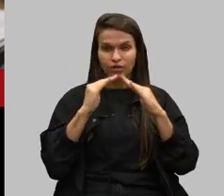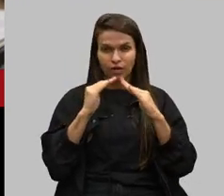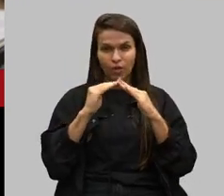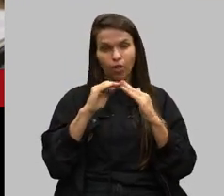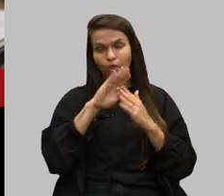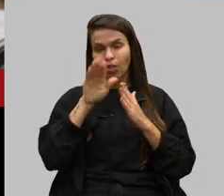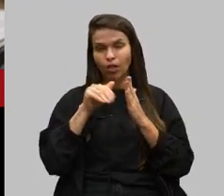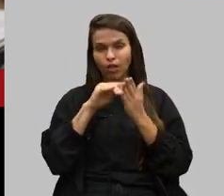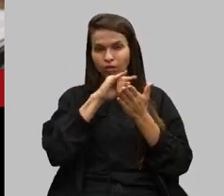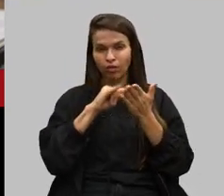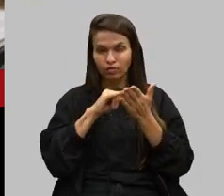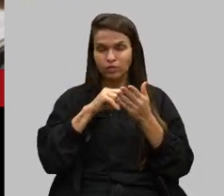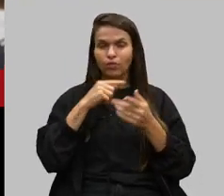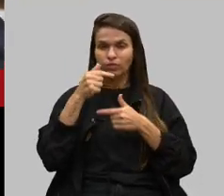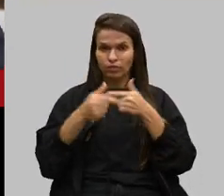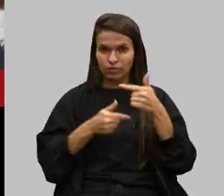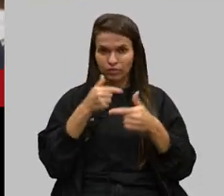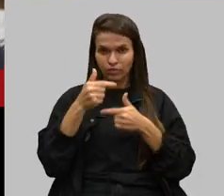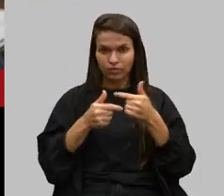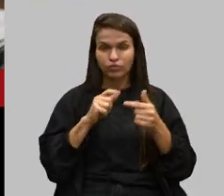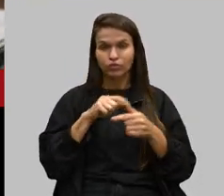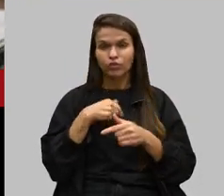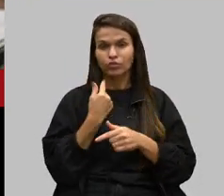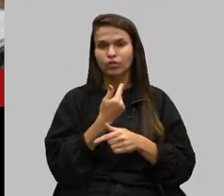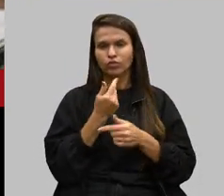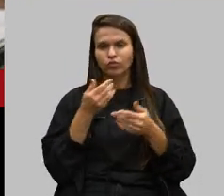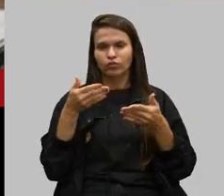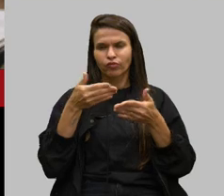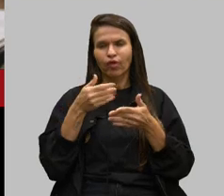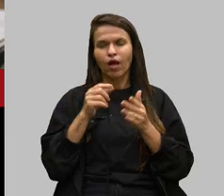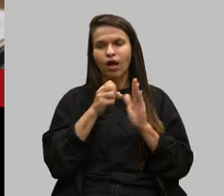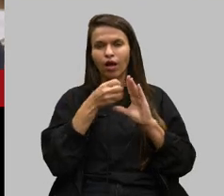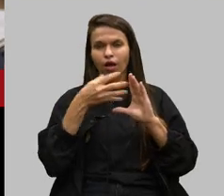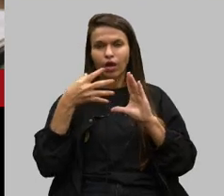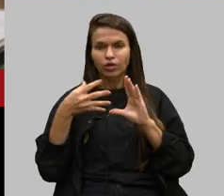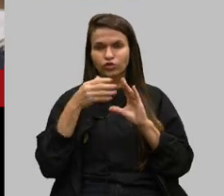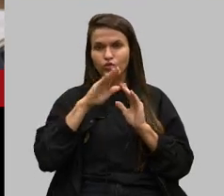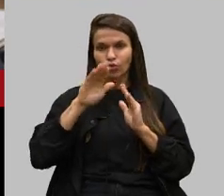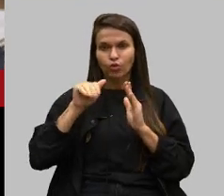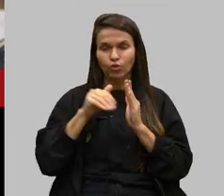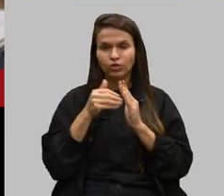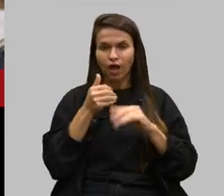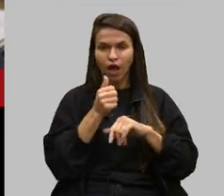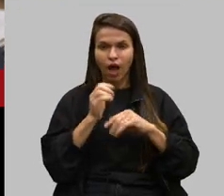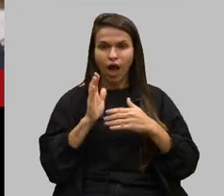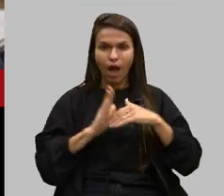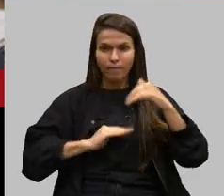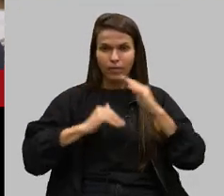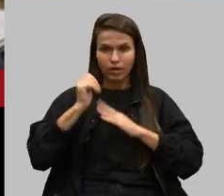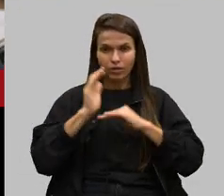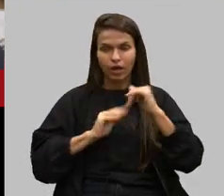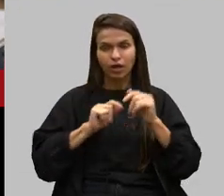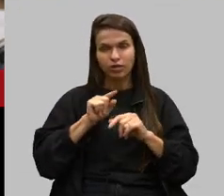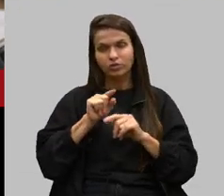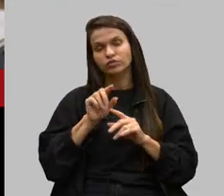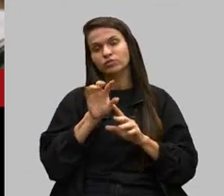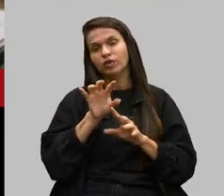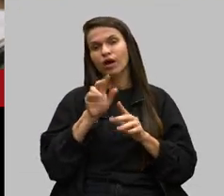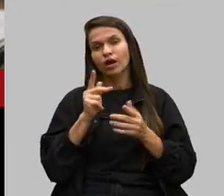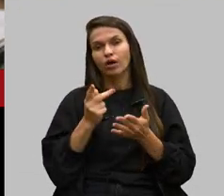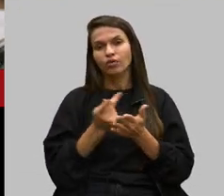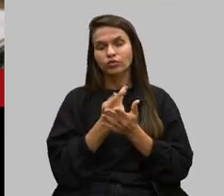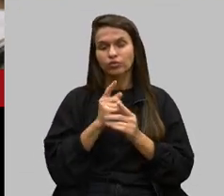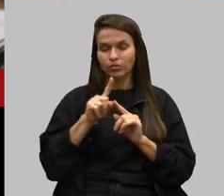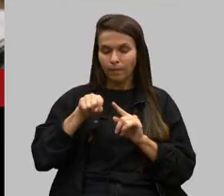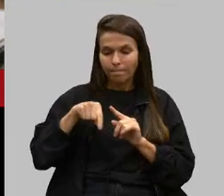são trabalhadas o que a gente elucida ali é o critério de noticiabilidade Então é isso que ocorreu a gente inclusive